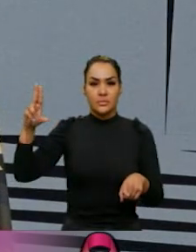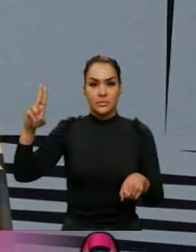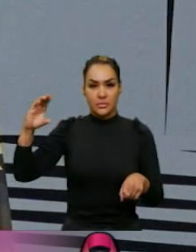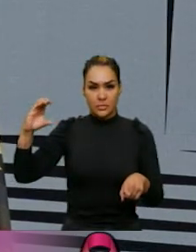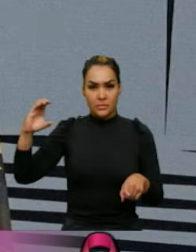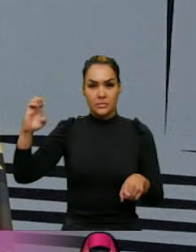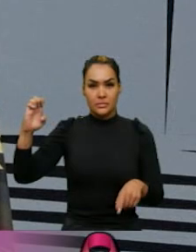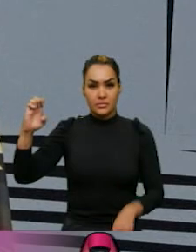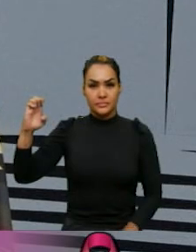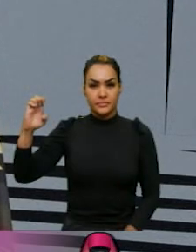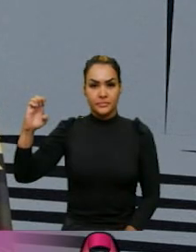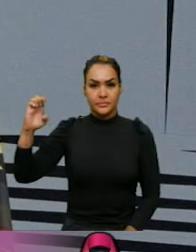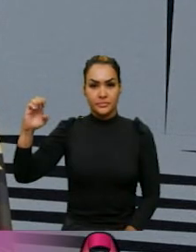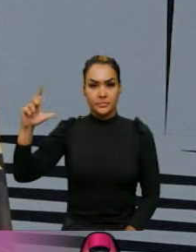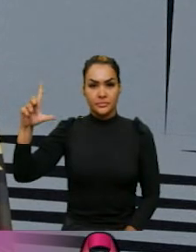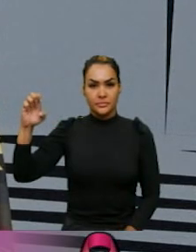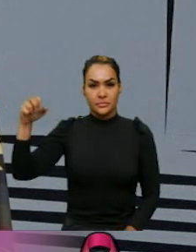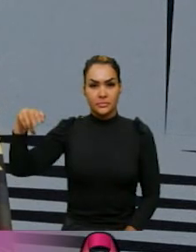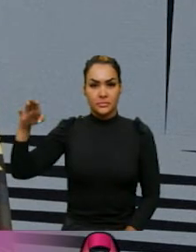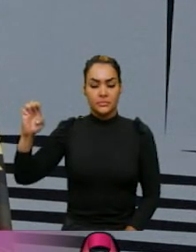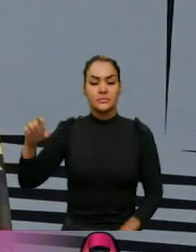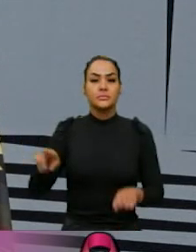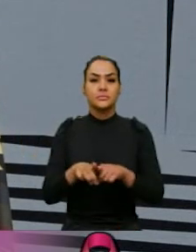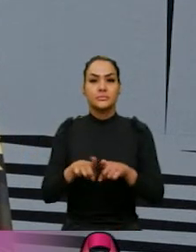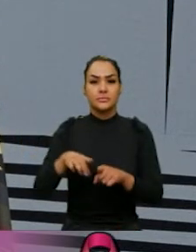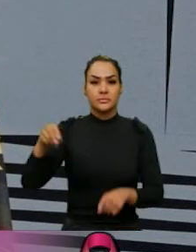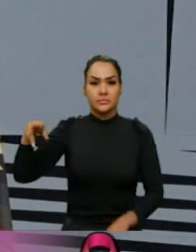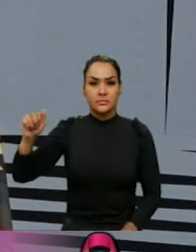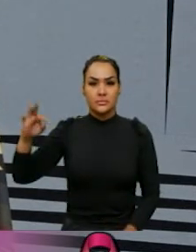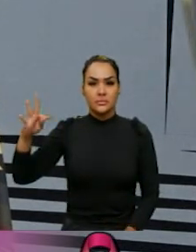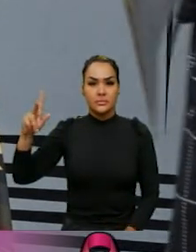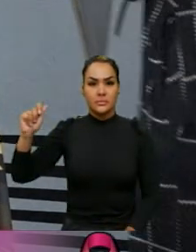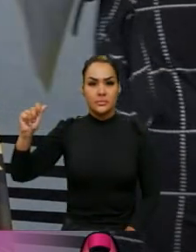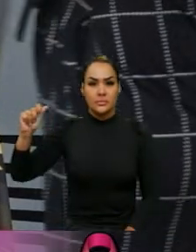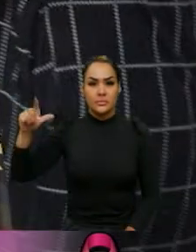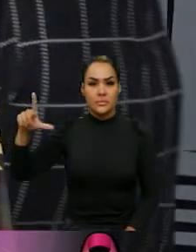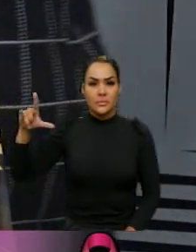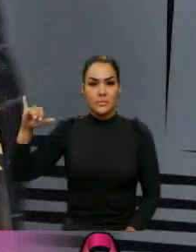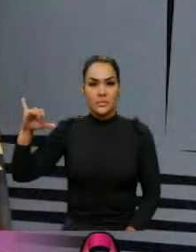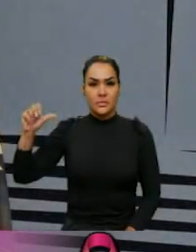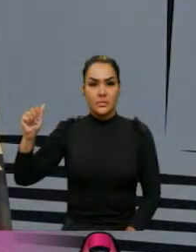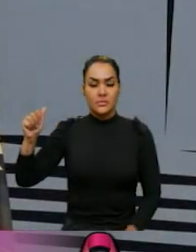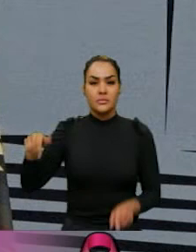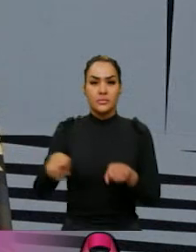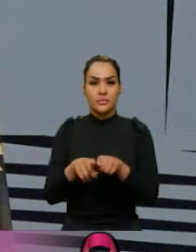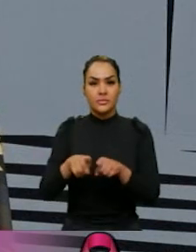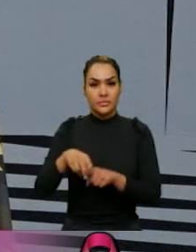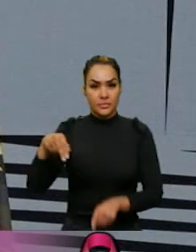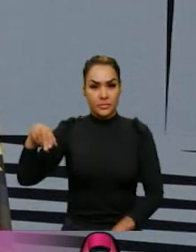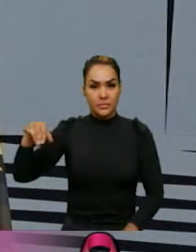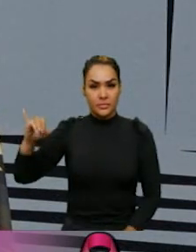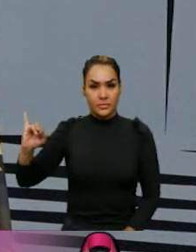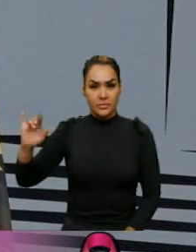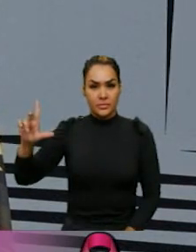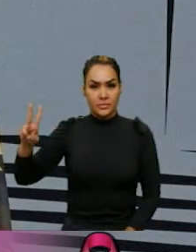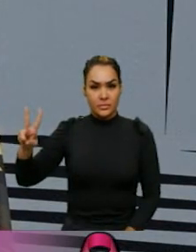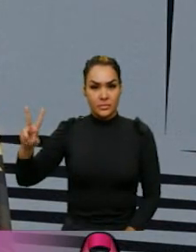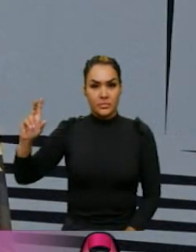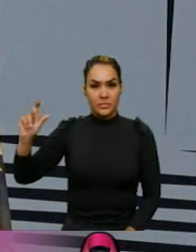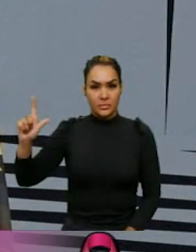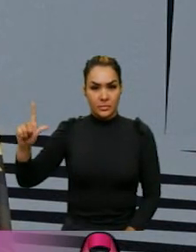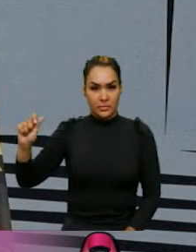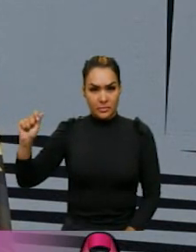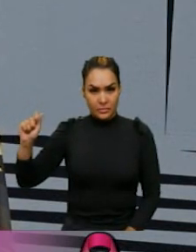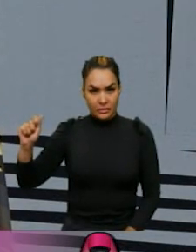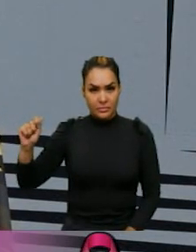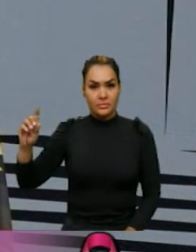D'Angelo, Natália Mariana Garcia D'Angelo, Nivaldo Rodrigues dos Reis Filhos, Franco Ferreira de Paula